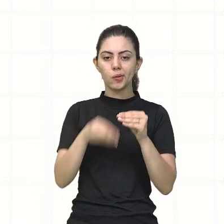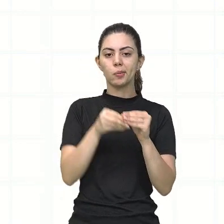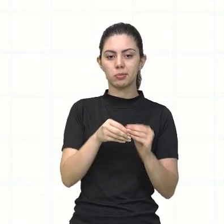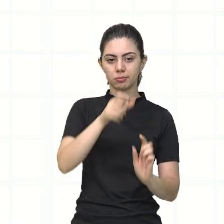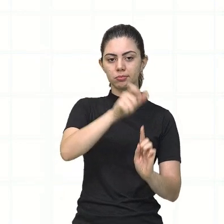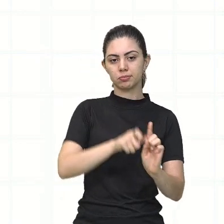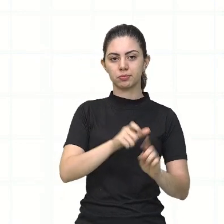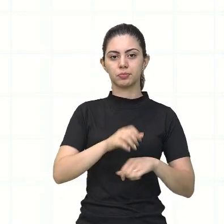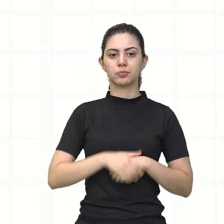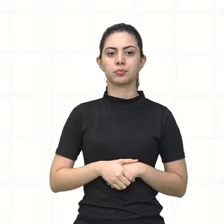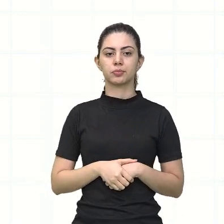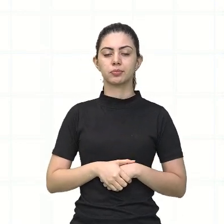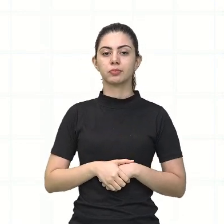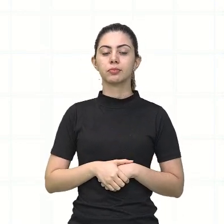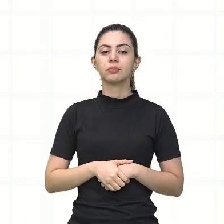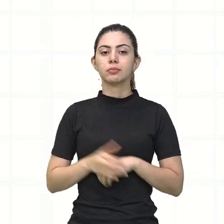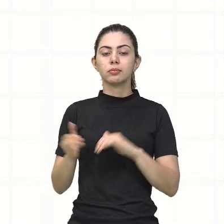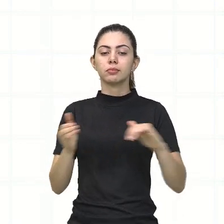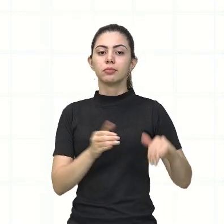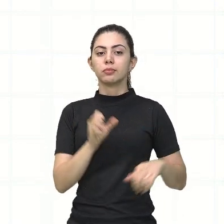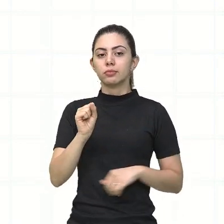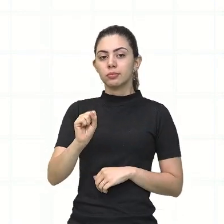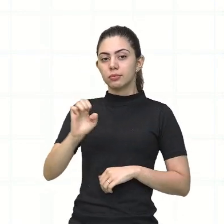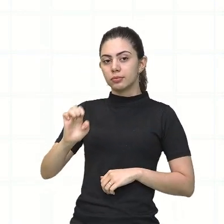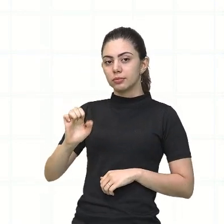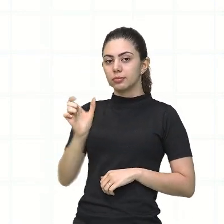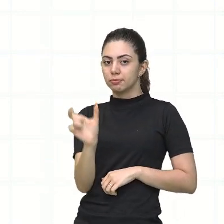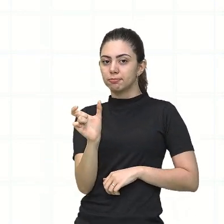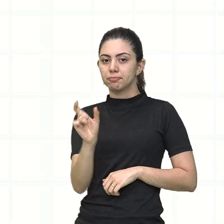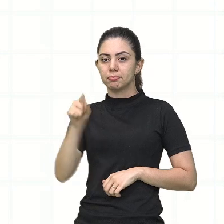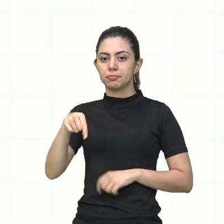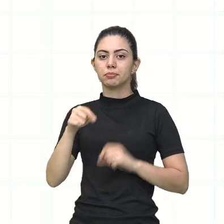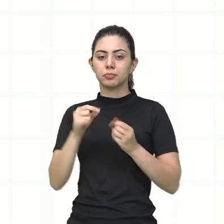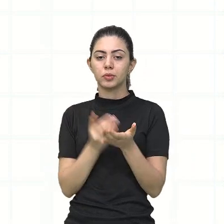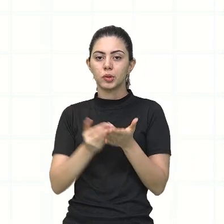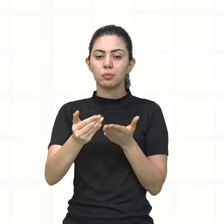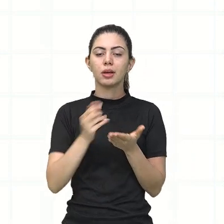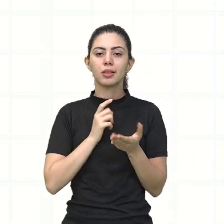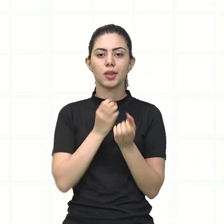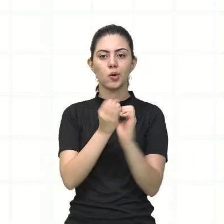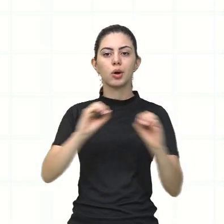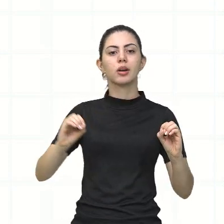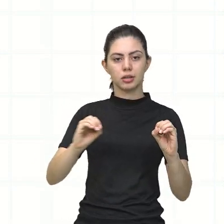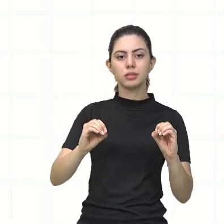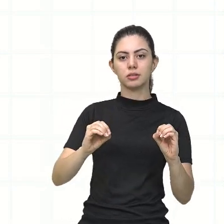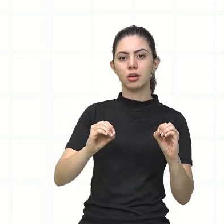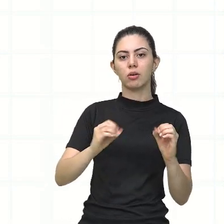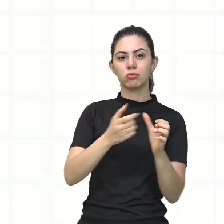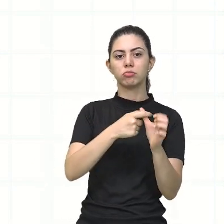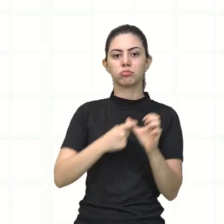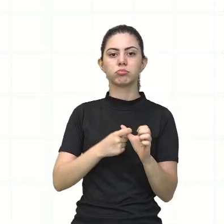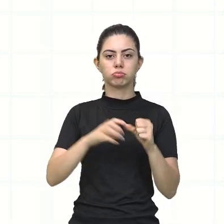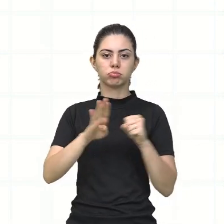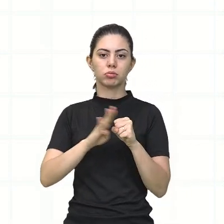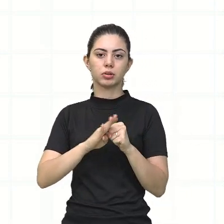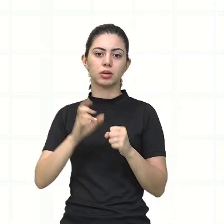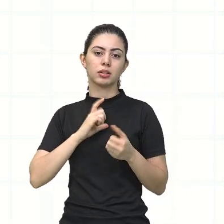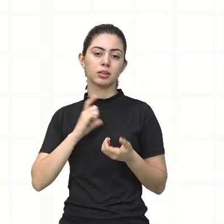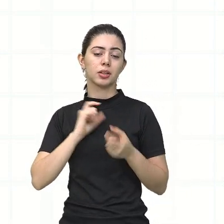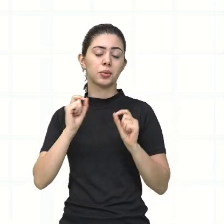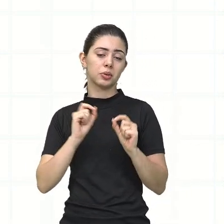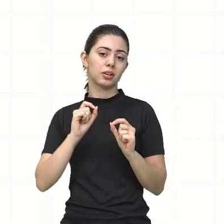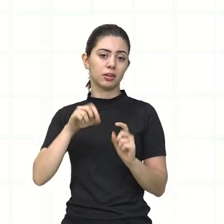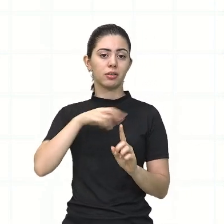sujeito. E o se é utilizado para introduzir orações subordinadas substantivas que expressam condição, um exemplo de como ela pode